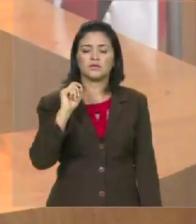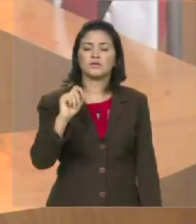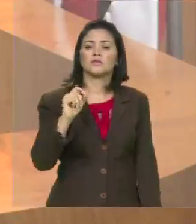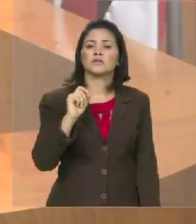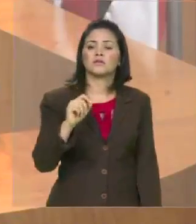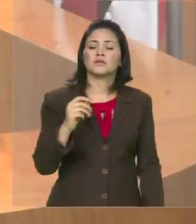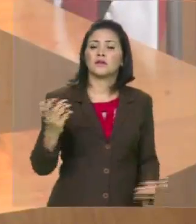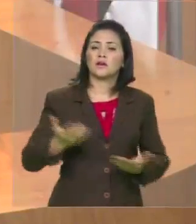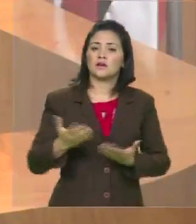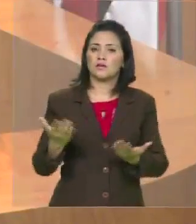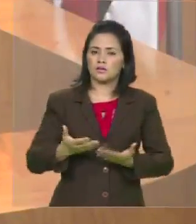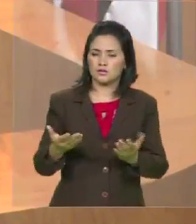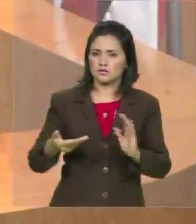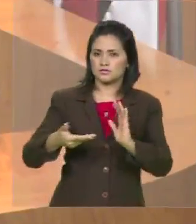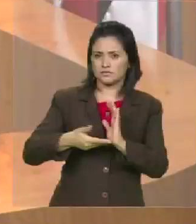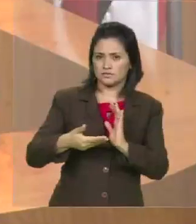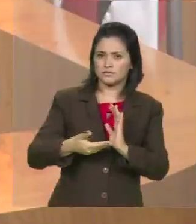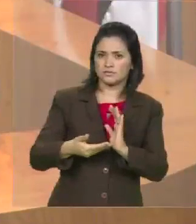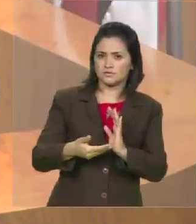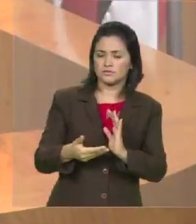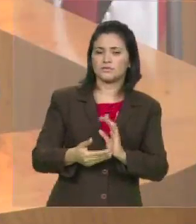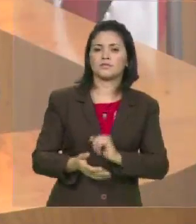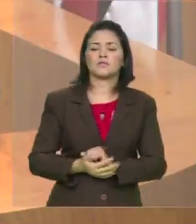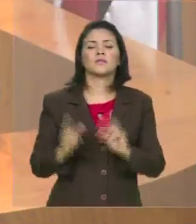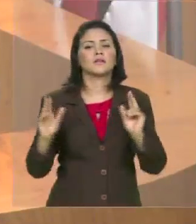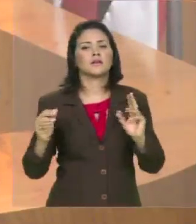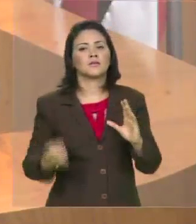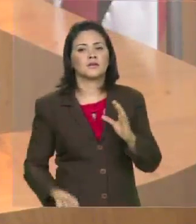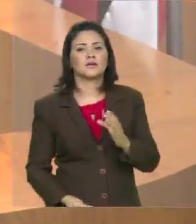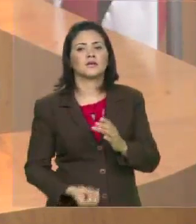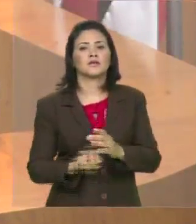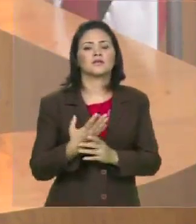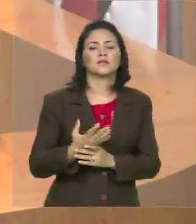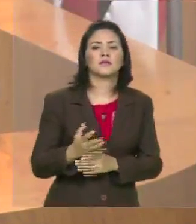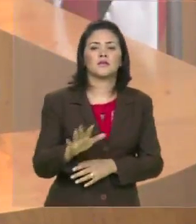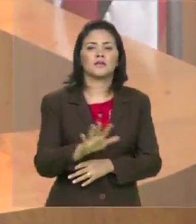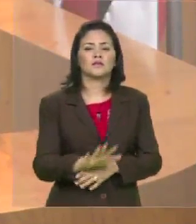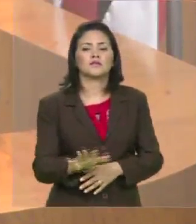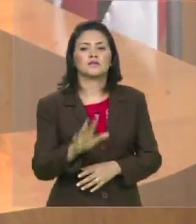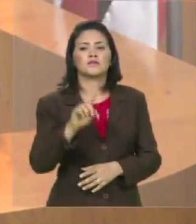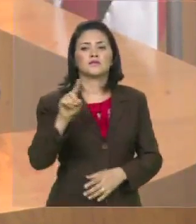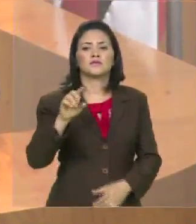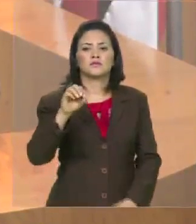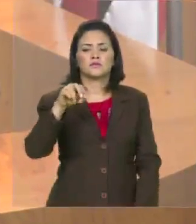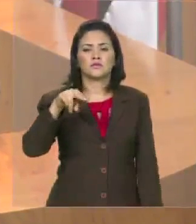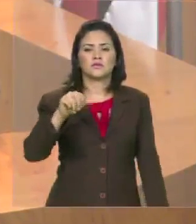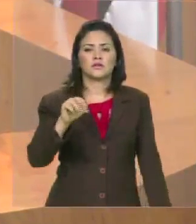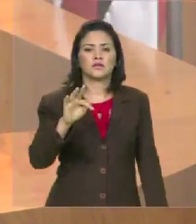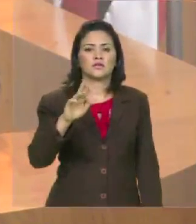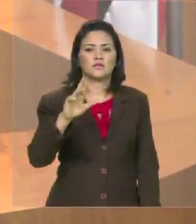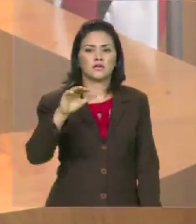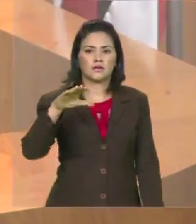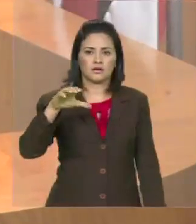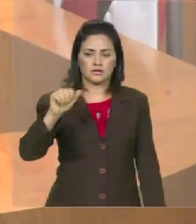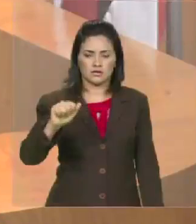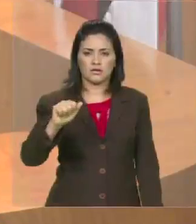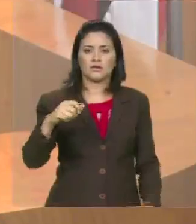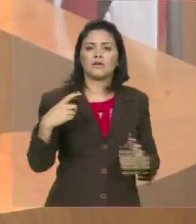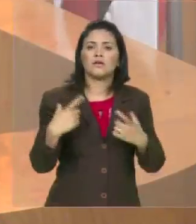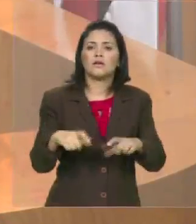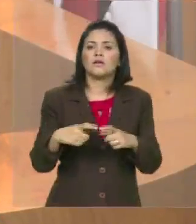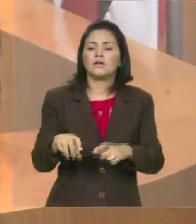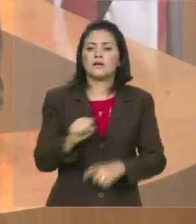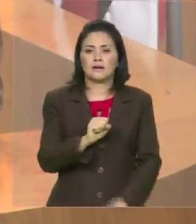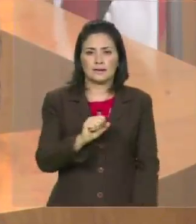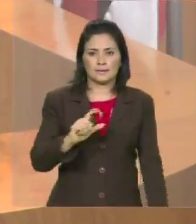na Câmara Federal, que dispõe sobre a criação de Zona Franca no município de São Luís, estado do Maranhão. É um projeto de autoria